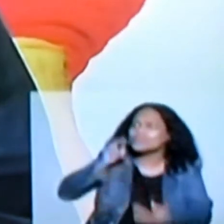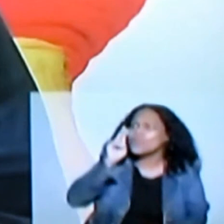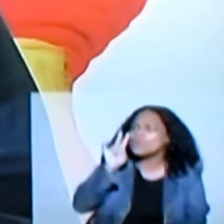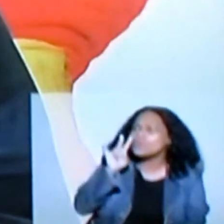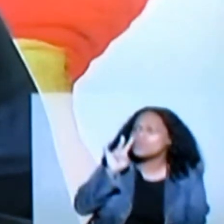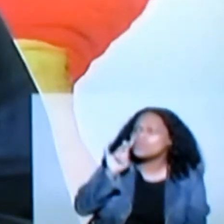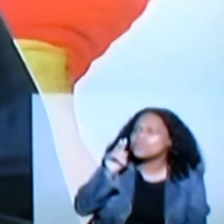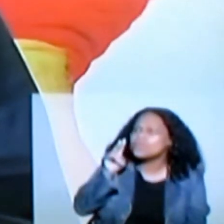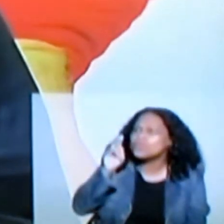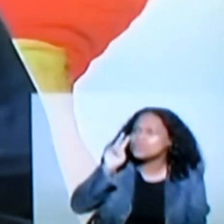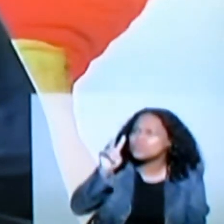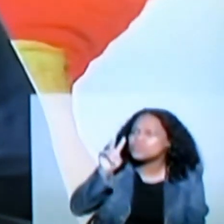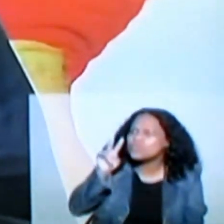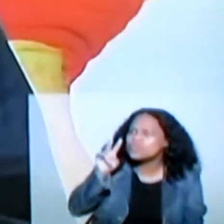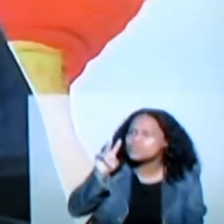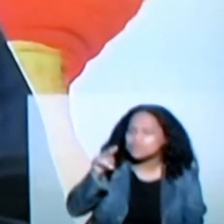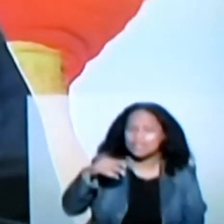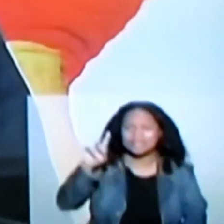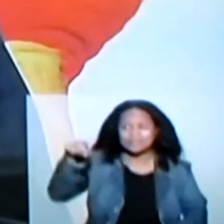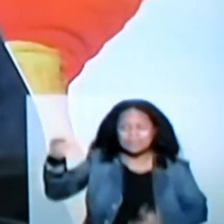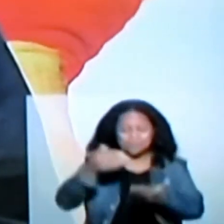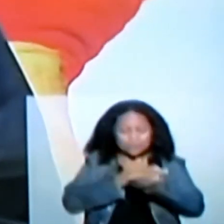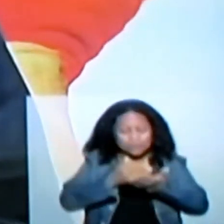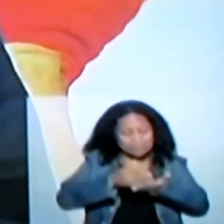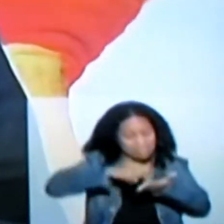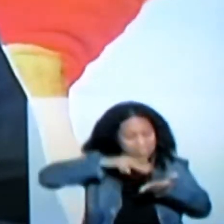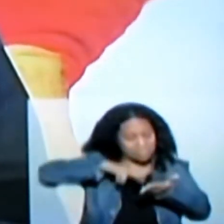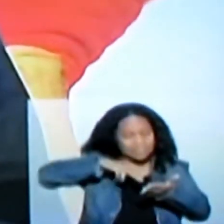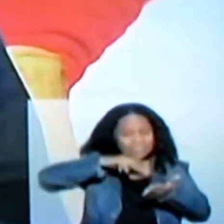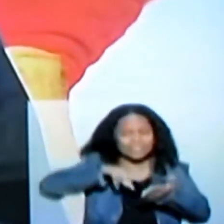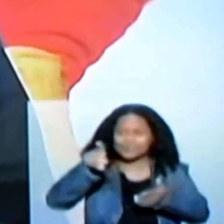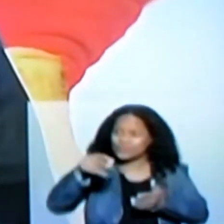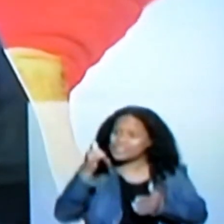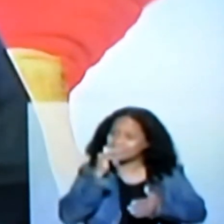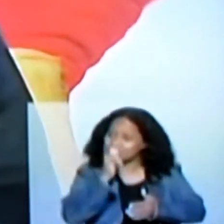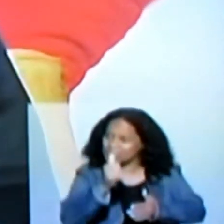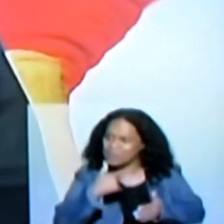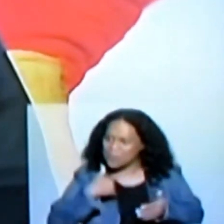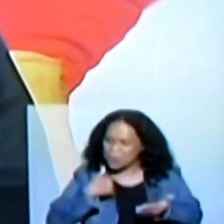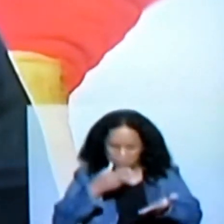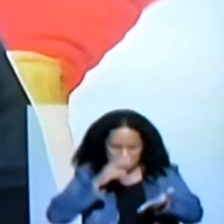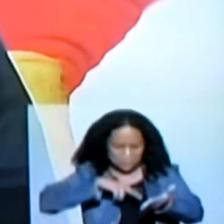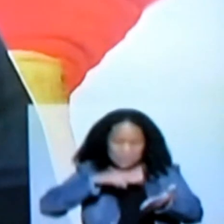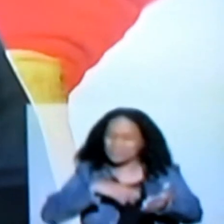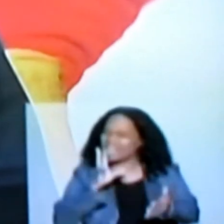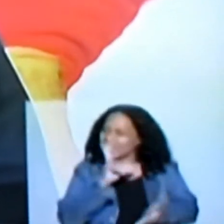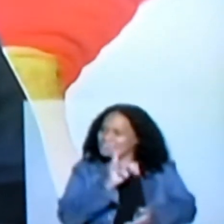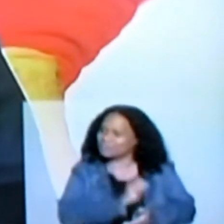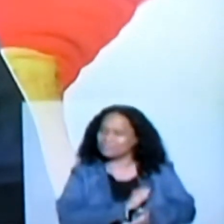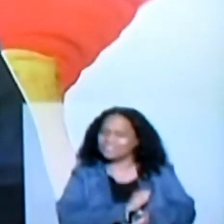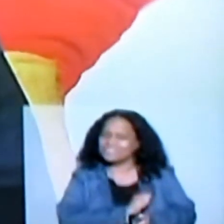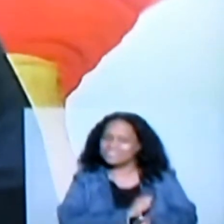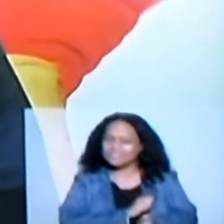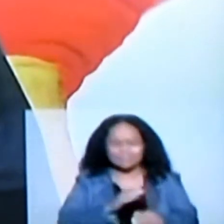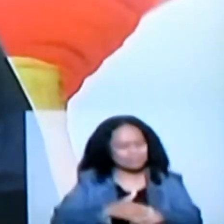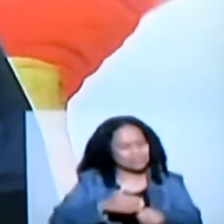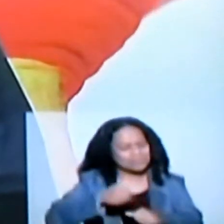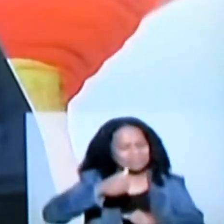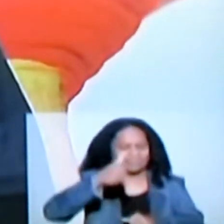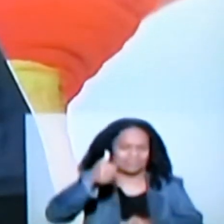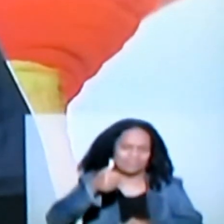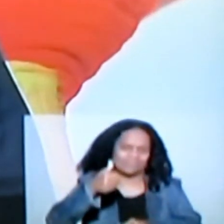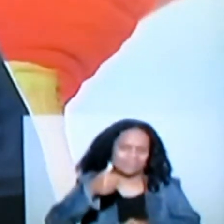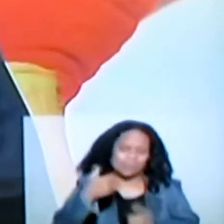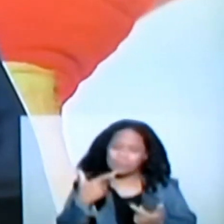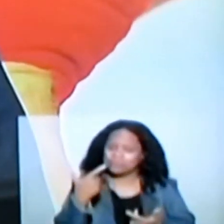hora. Eu fico muito feliz, assim, né? E depois eles começam a seguir e falar, nossa, eu tô lendo esse que você indicou, ou então, ah, eu li seu livro, adorei. Nossa, não tem